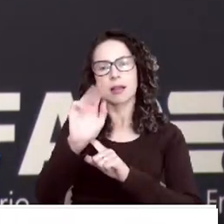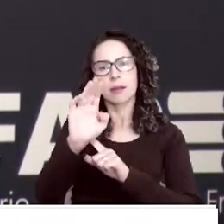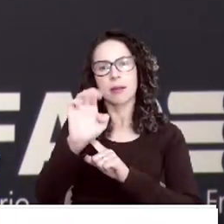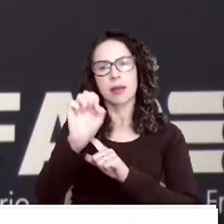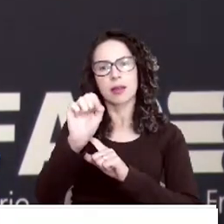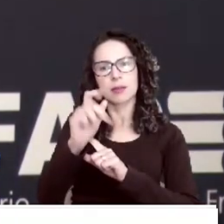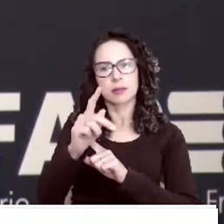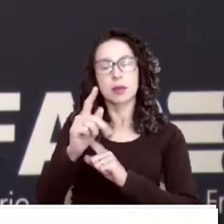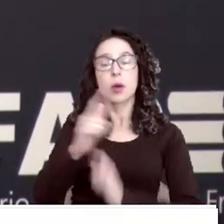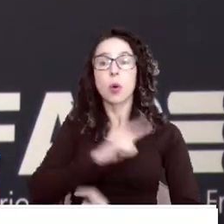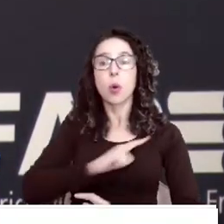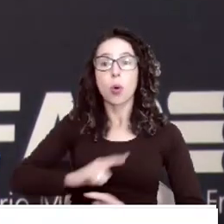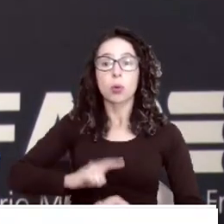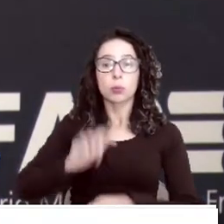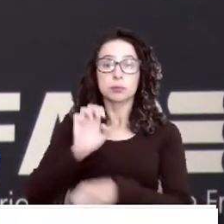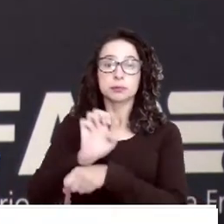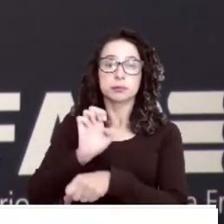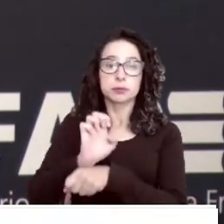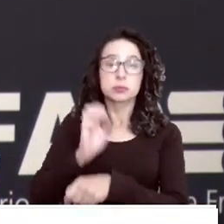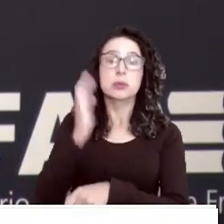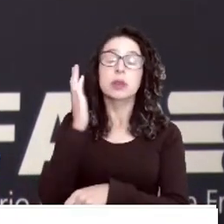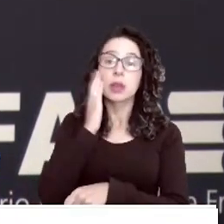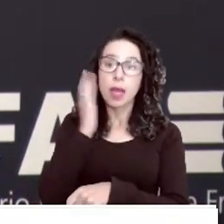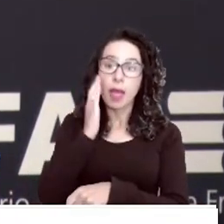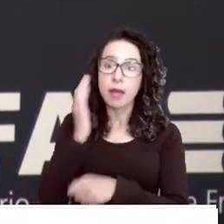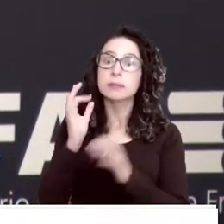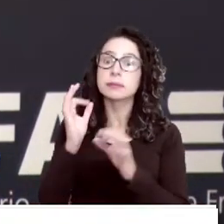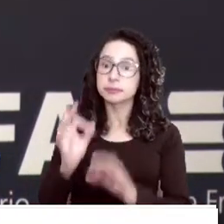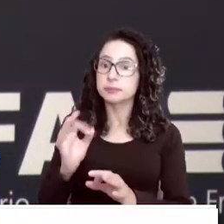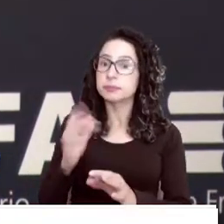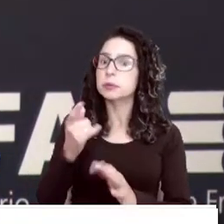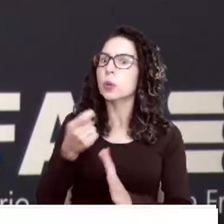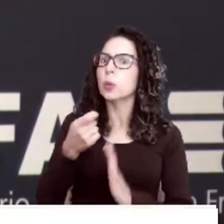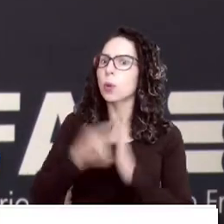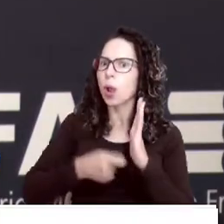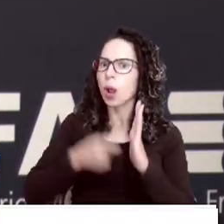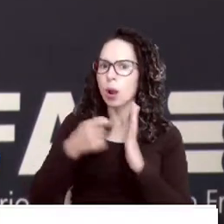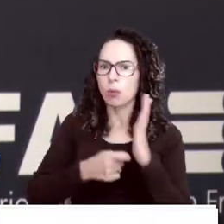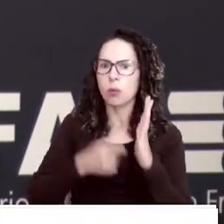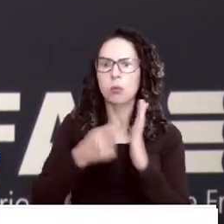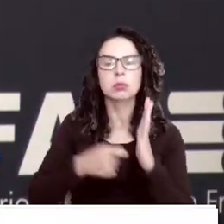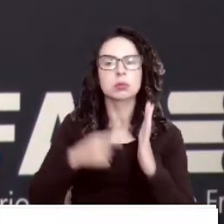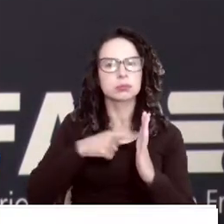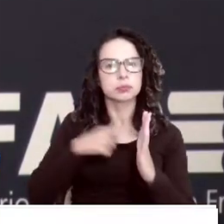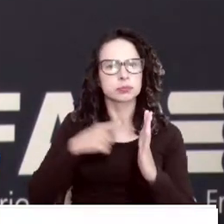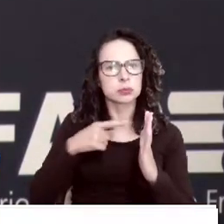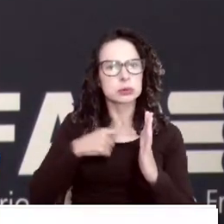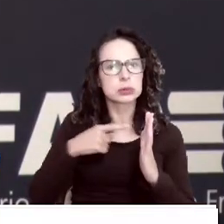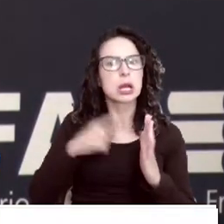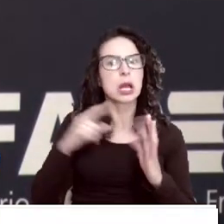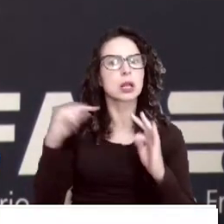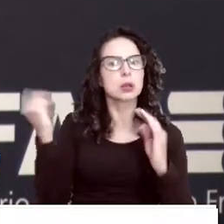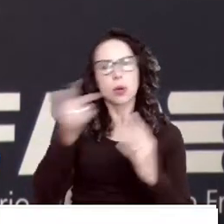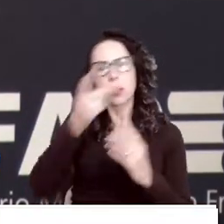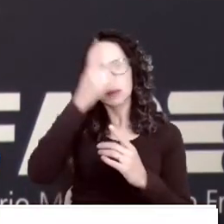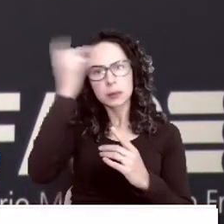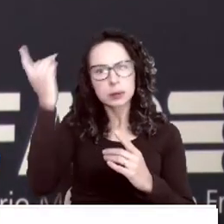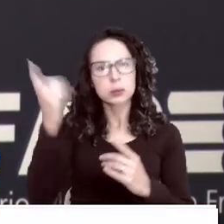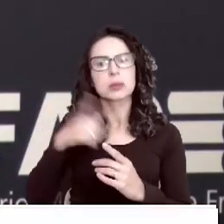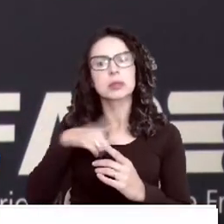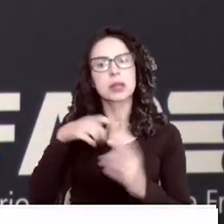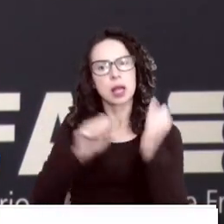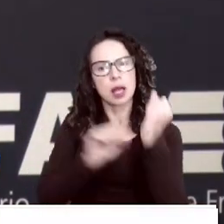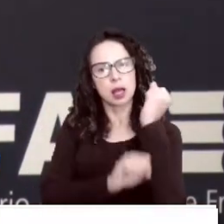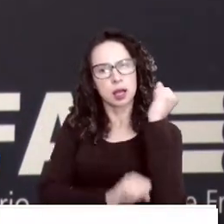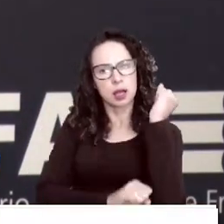do estado sabe muito bem a resistência que tem popular aonde tem a Sabesp